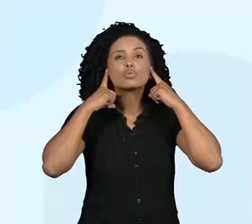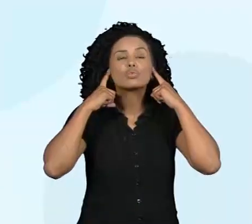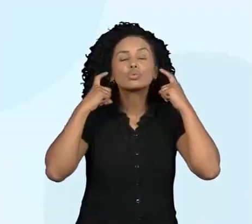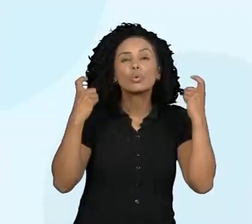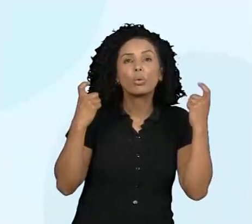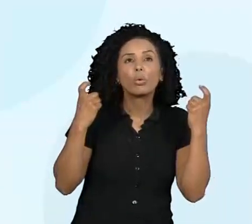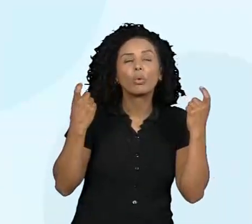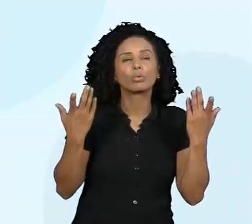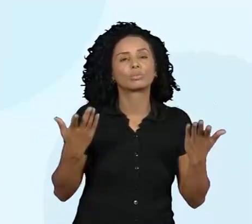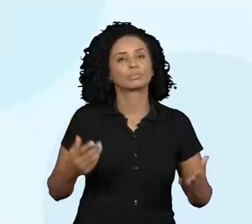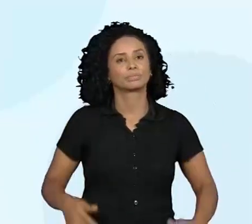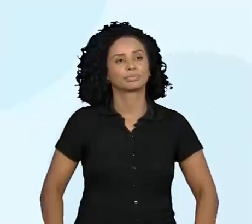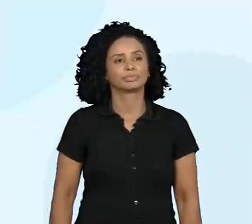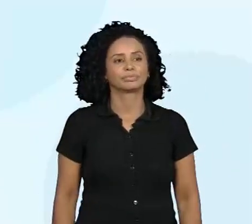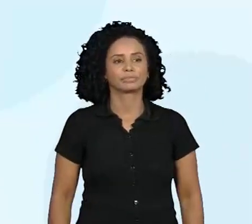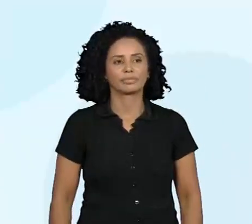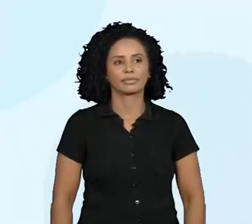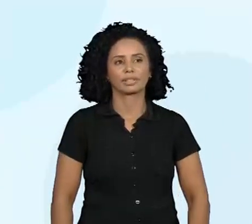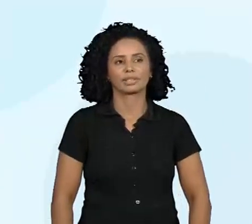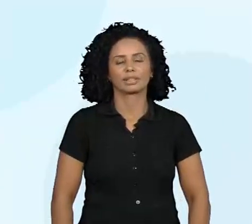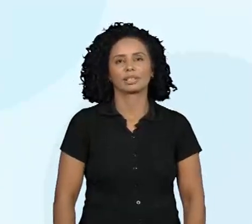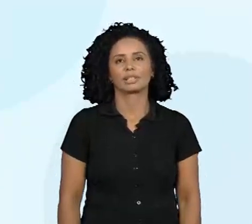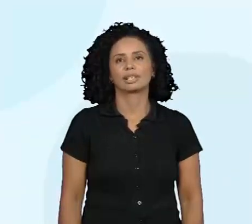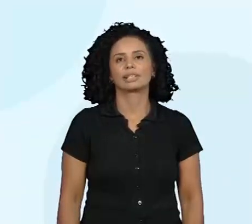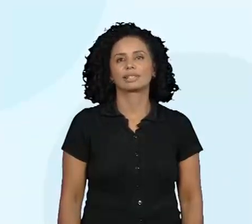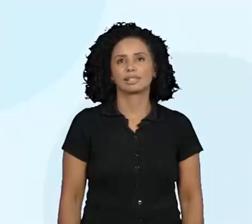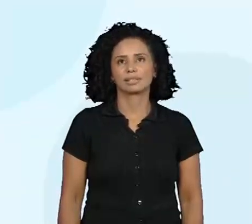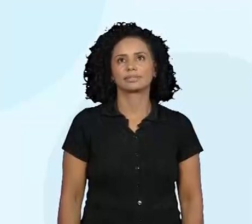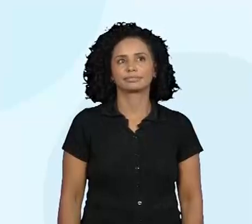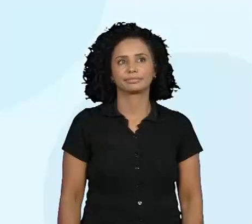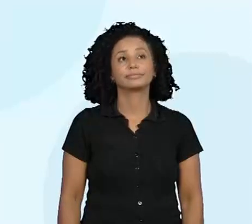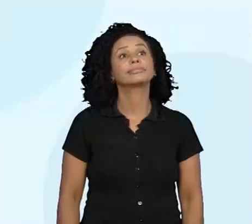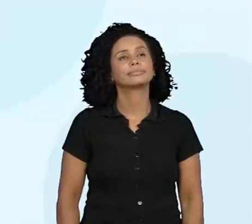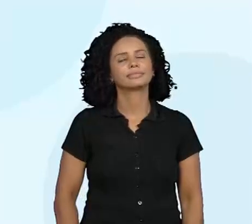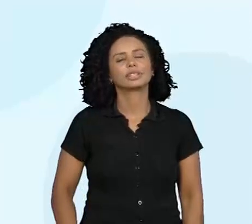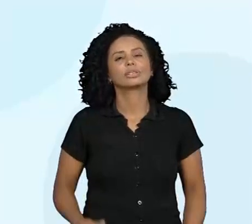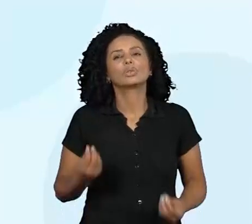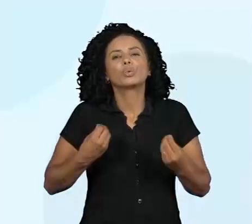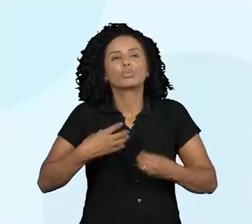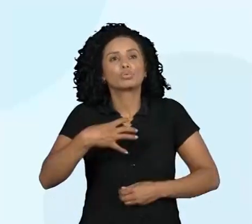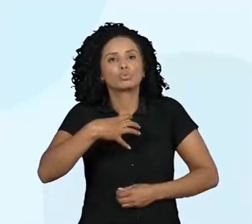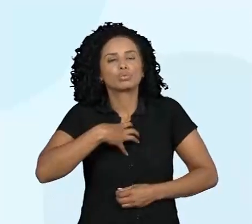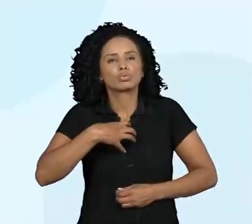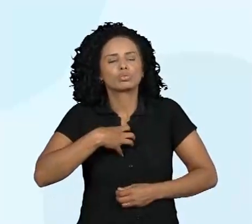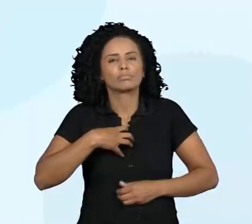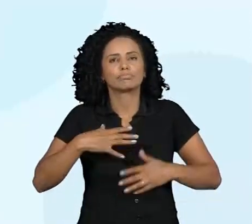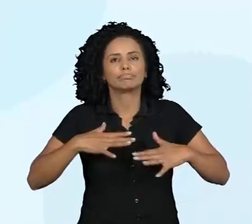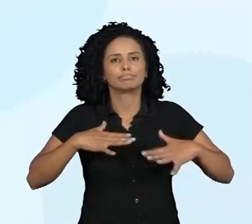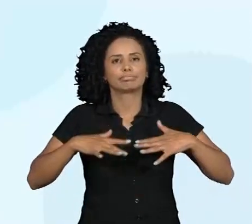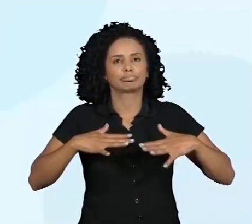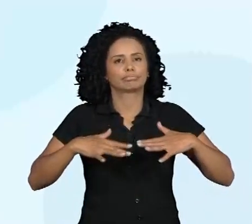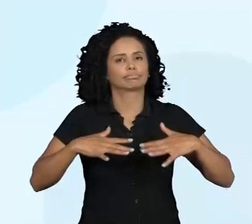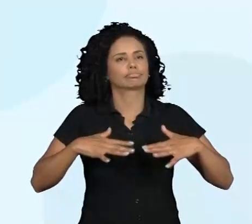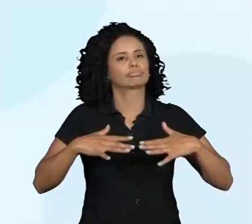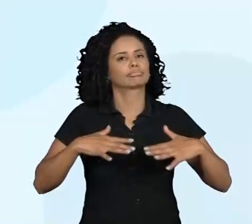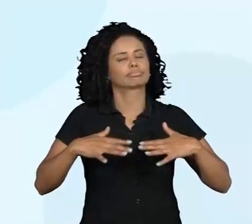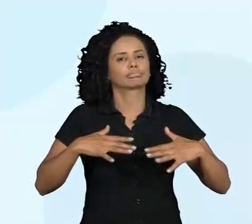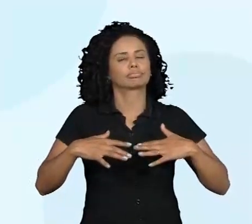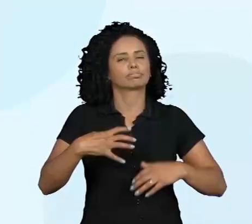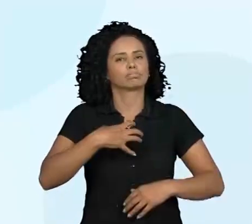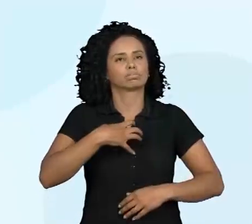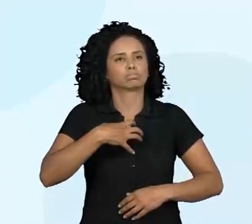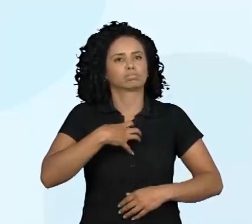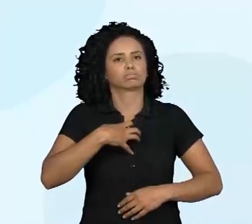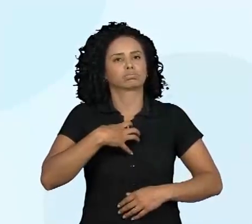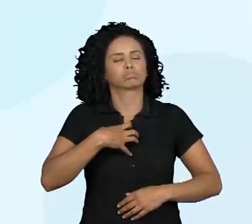som. Olha que bacana, aí no movimento da imagem nós já conseguimos até perceber um pouquinho ali que